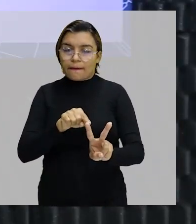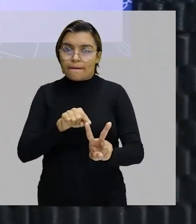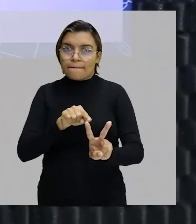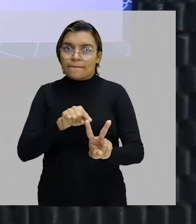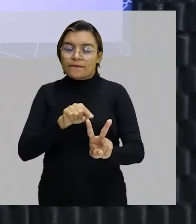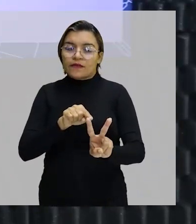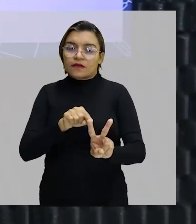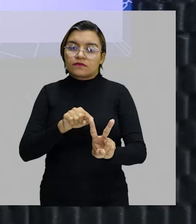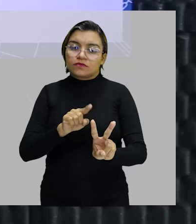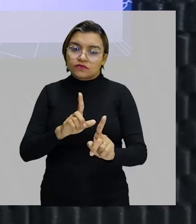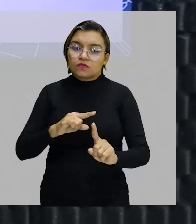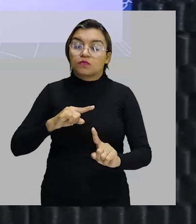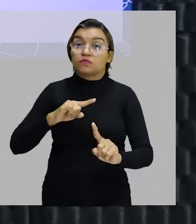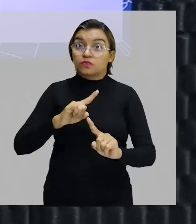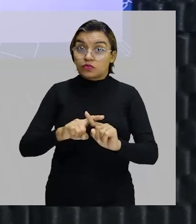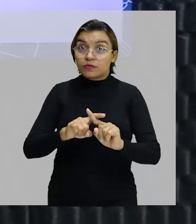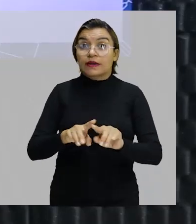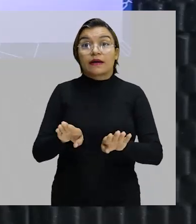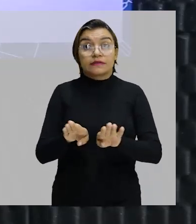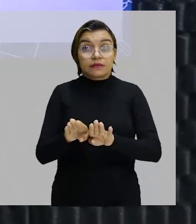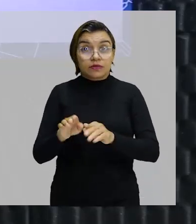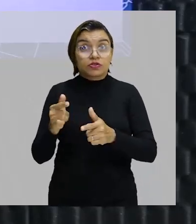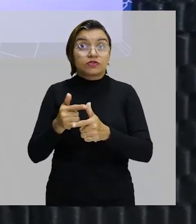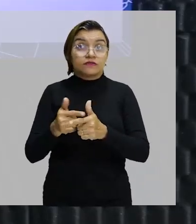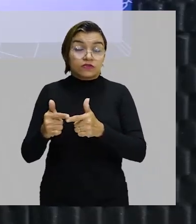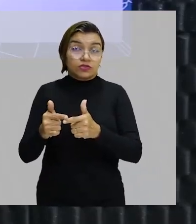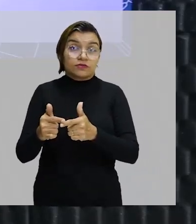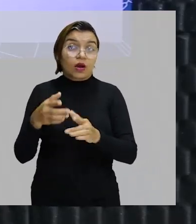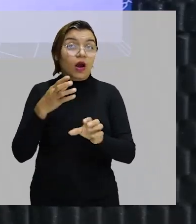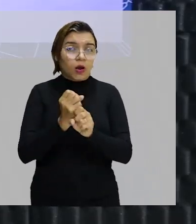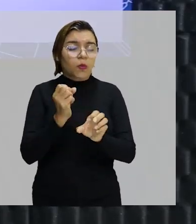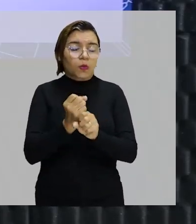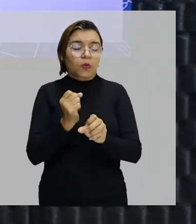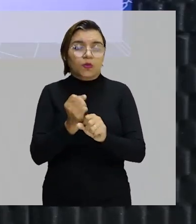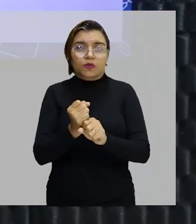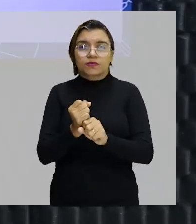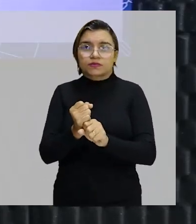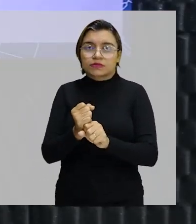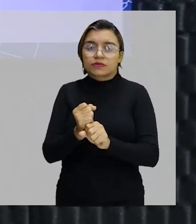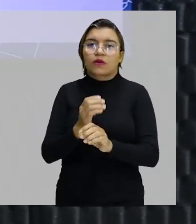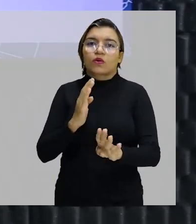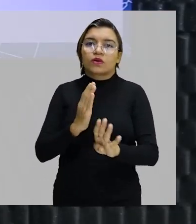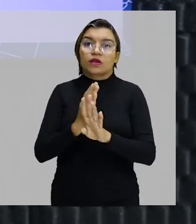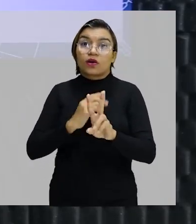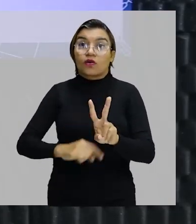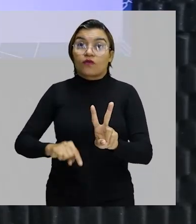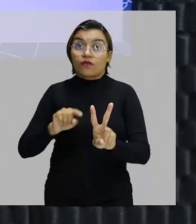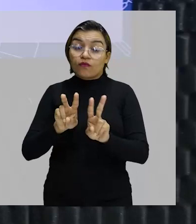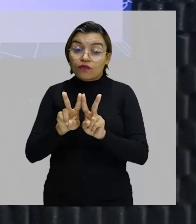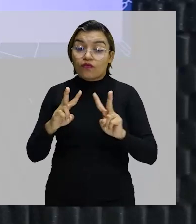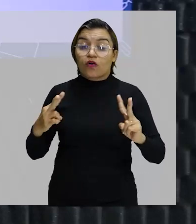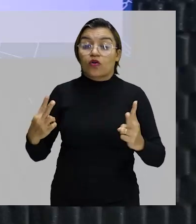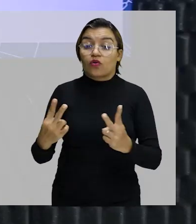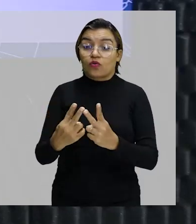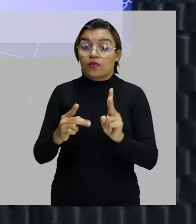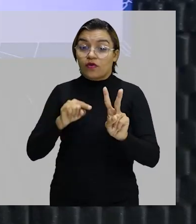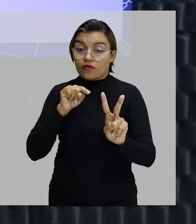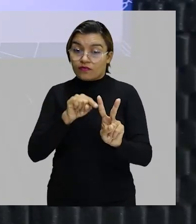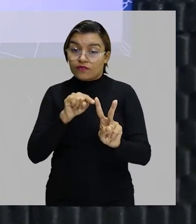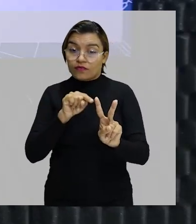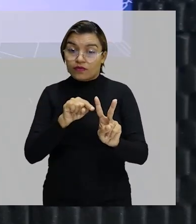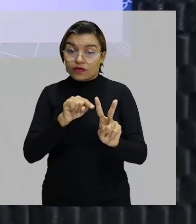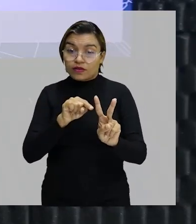multiplicar, nós vamos dividir, tudo bem? Fazendo esse cálculo, nós vamos encontrar um volume de